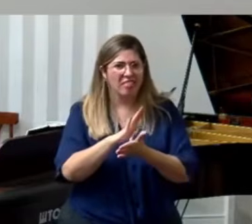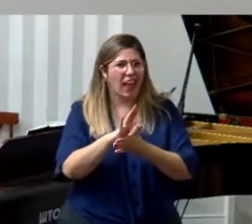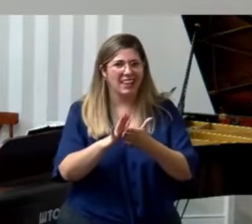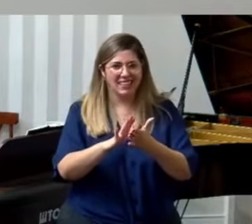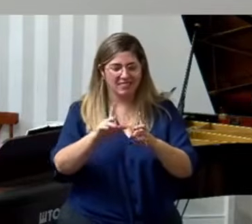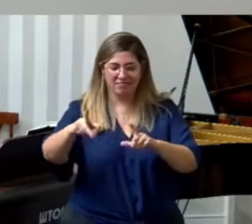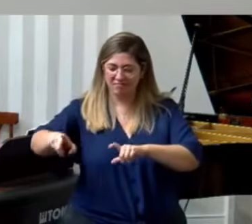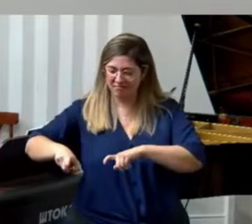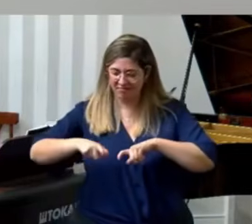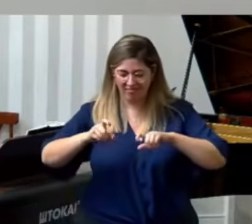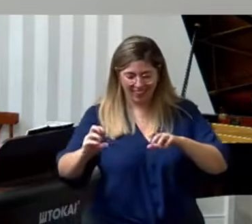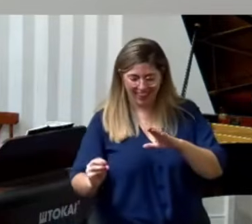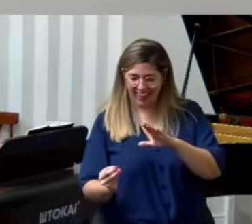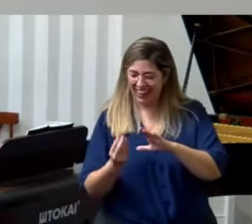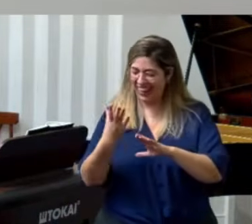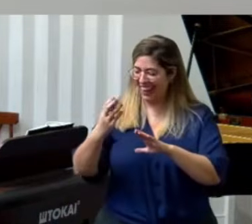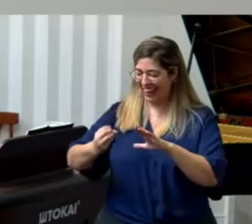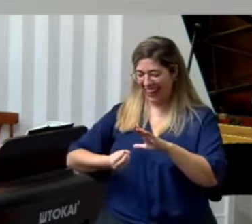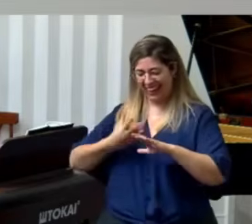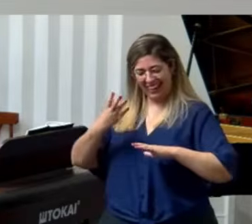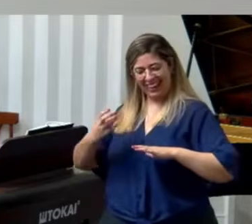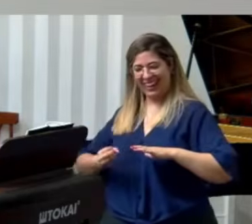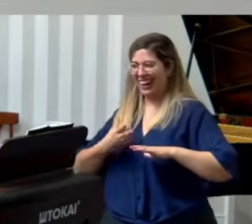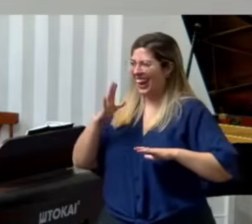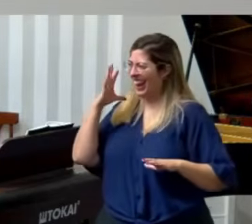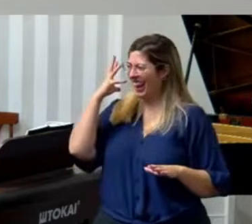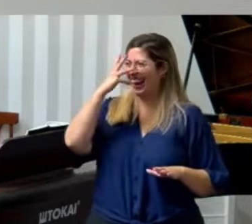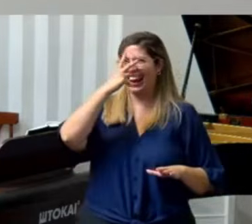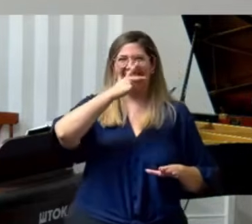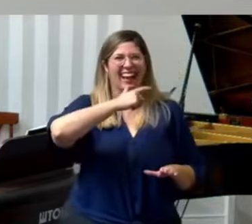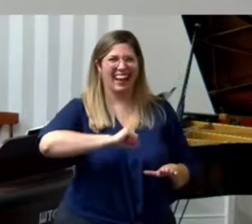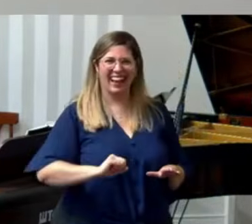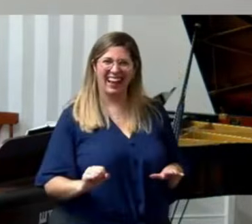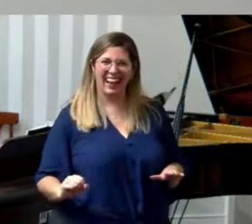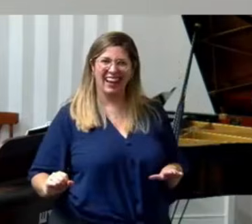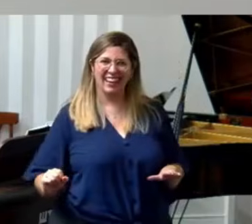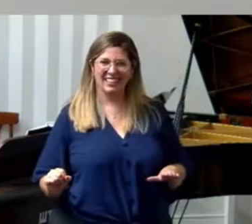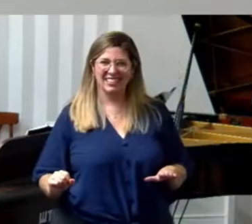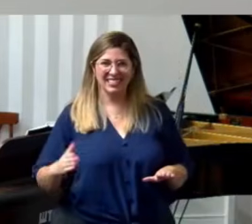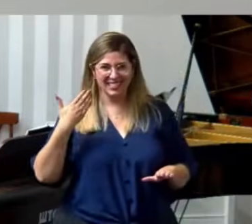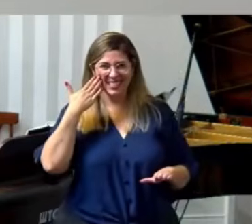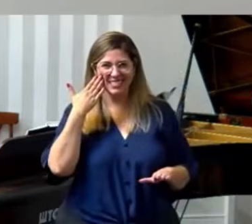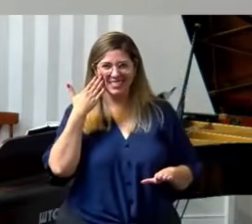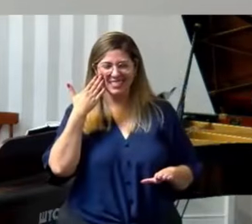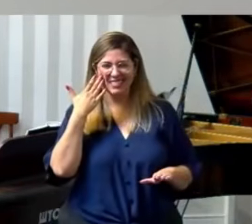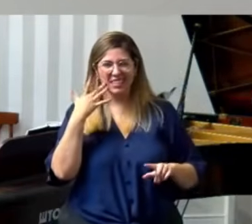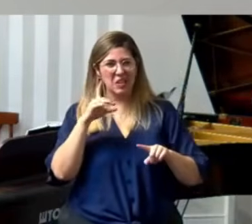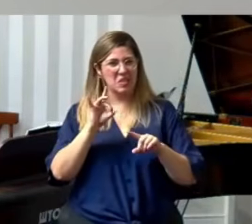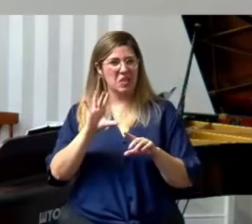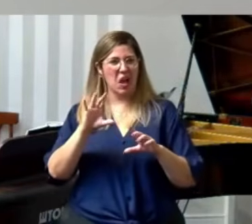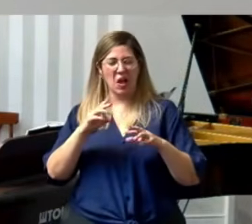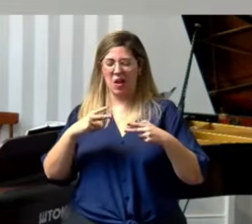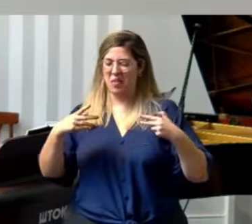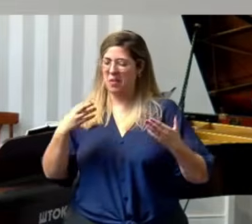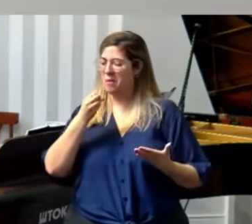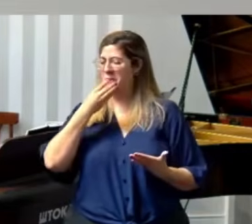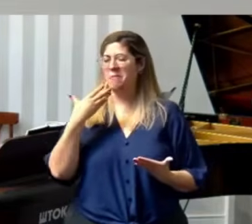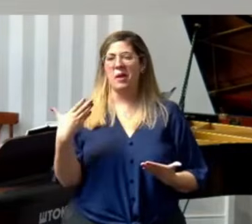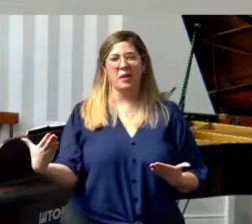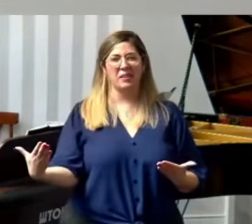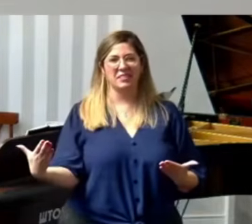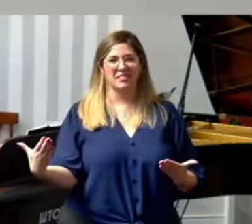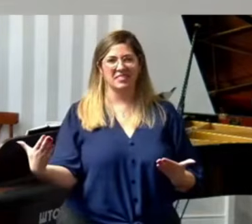daninhas e que não tinha espinhos ou cardos e abrolhos, como algumas versões traduzem. Ele tinha que ter conhecido, vamos dizer assim, uma